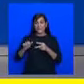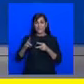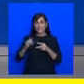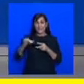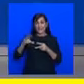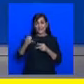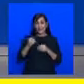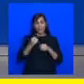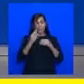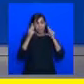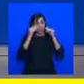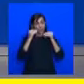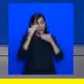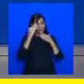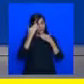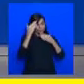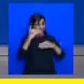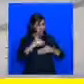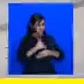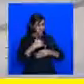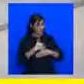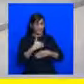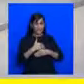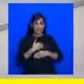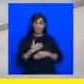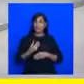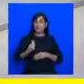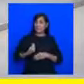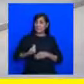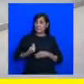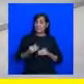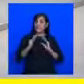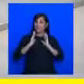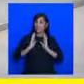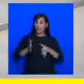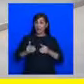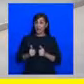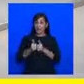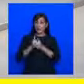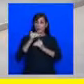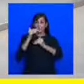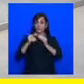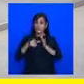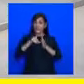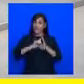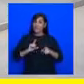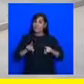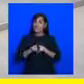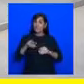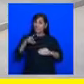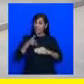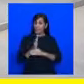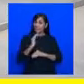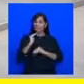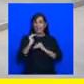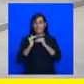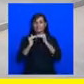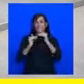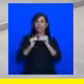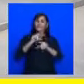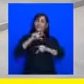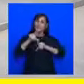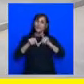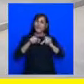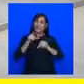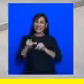noite. Obrigada pela presença. Eles acompanharam todos os procedimentos prévios e agora também vão validar cada passo do